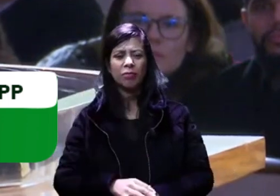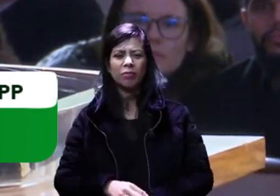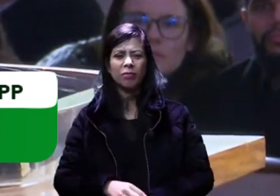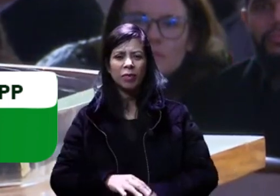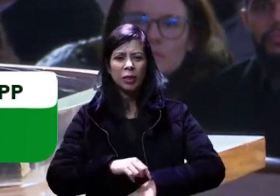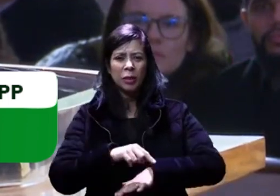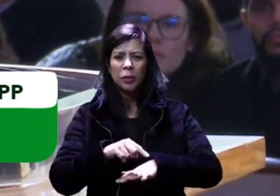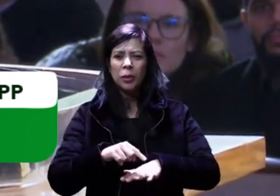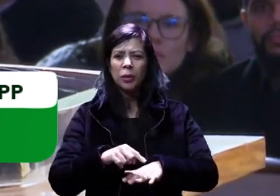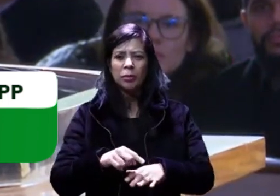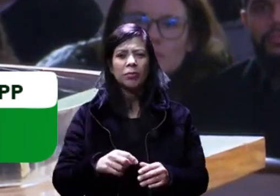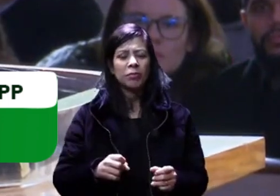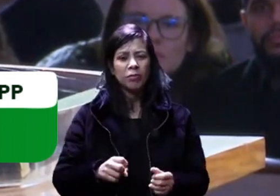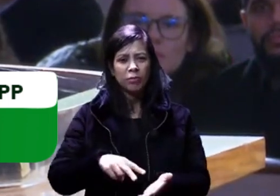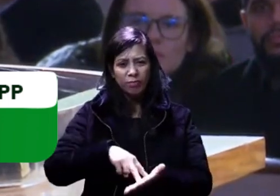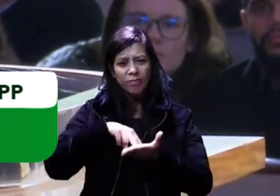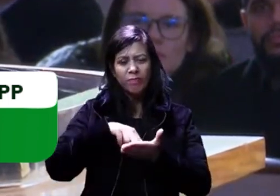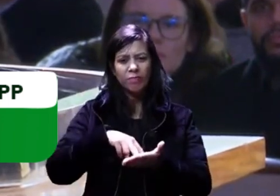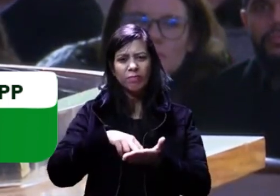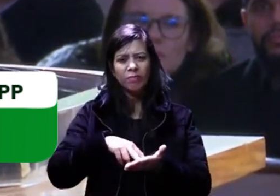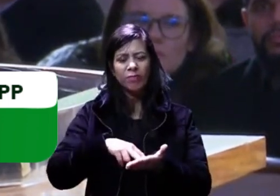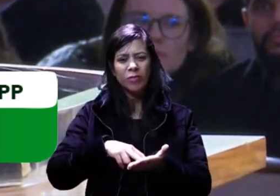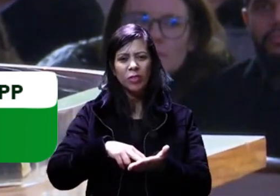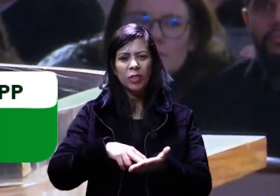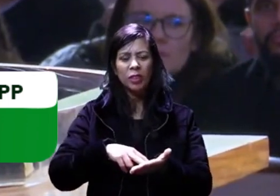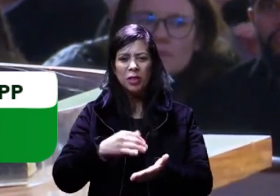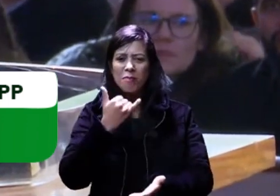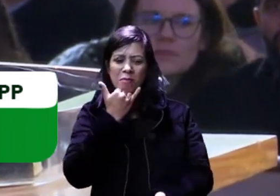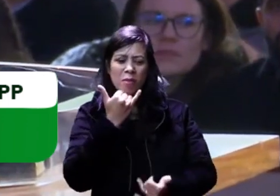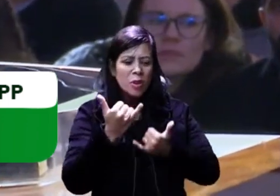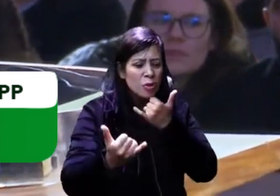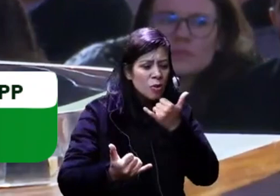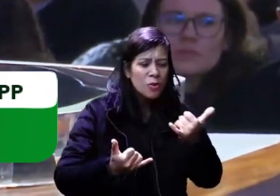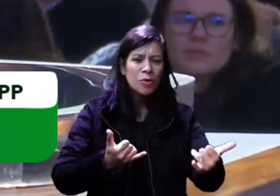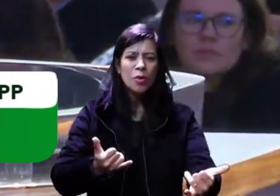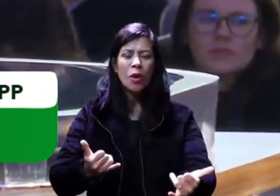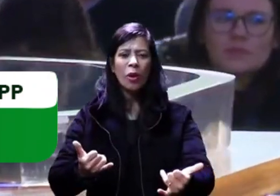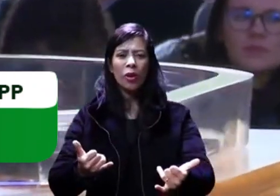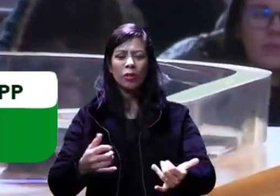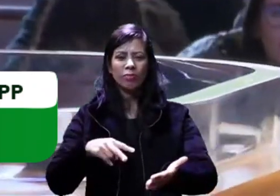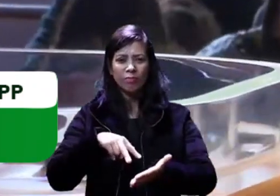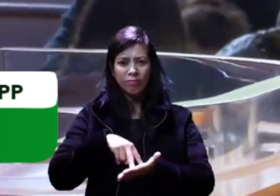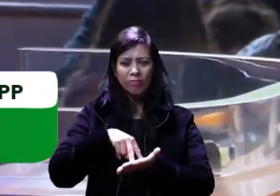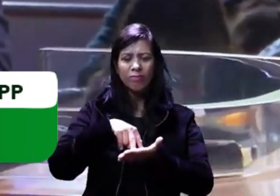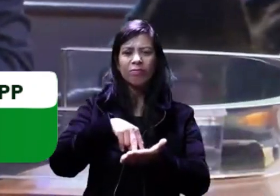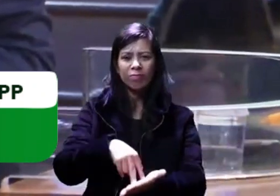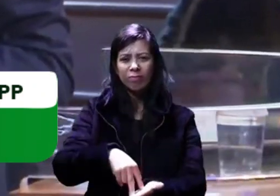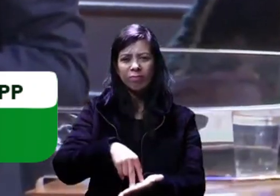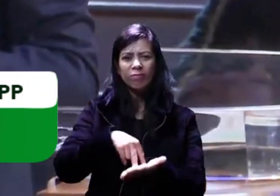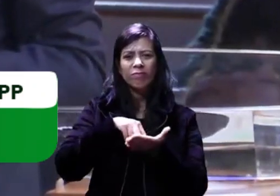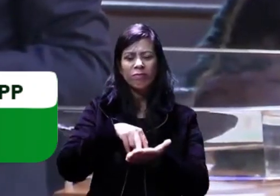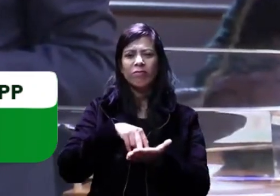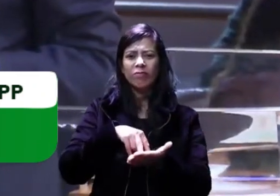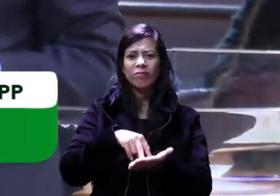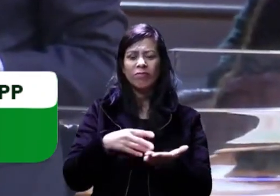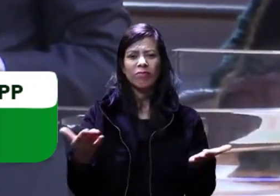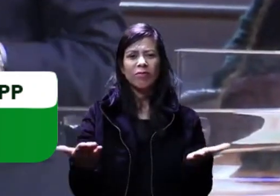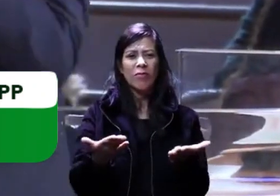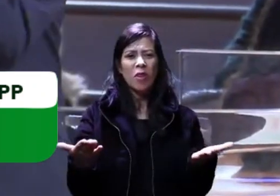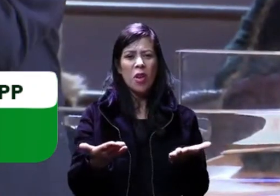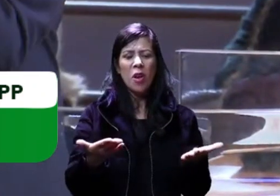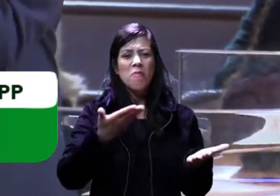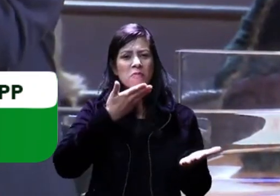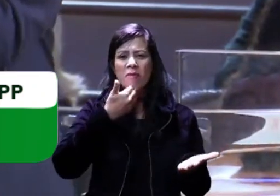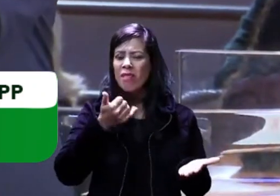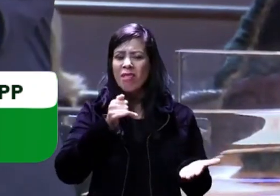algumas cicatrizes, você fica lá, você perdura, você persiste. E este cantil para mim agora